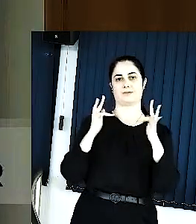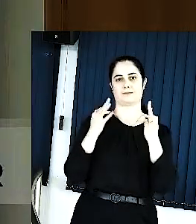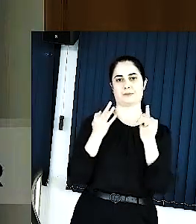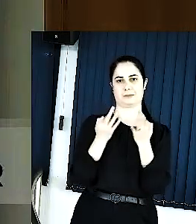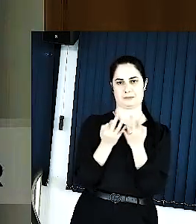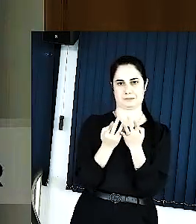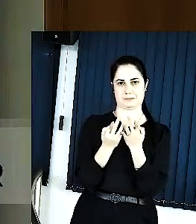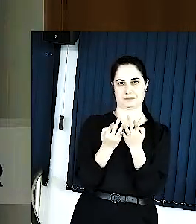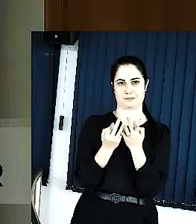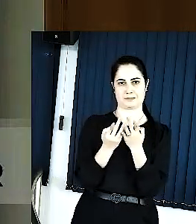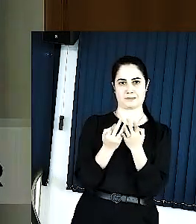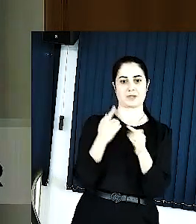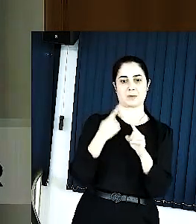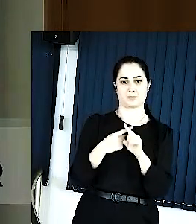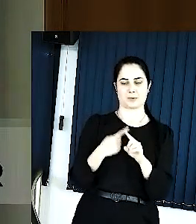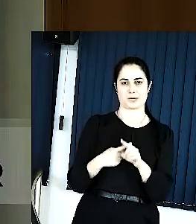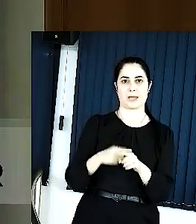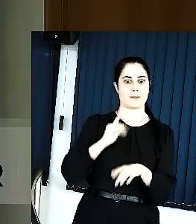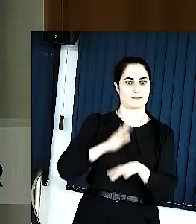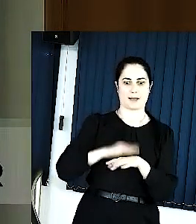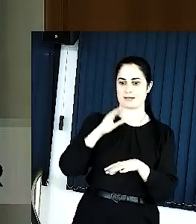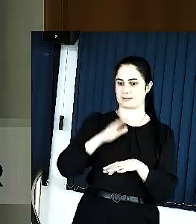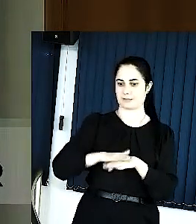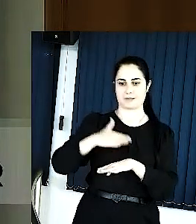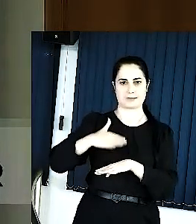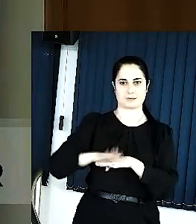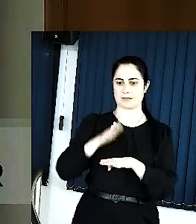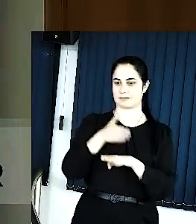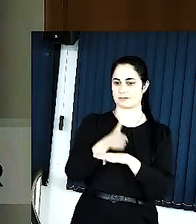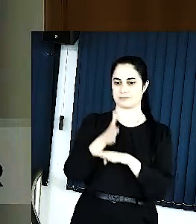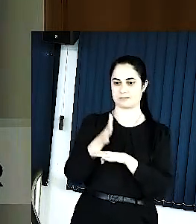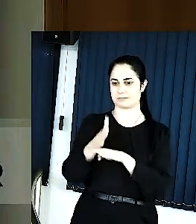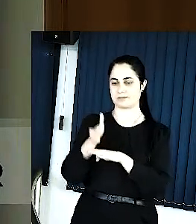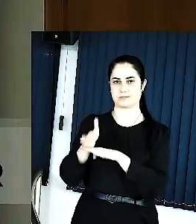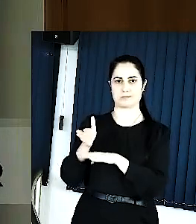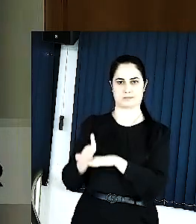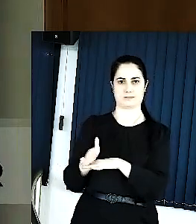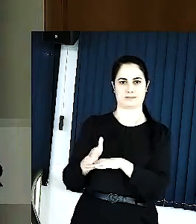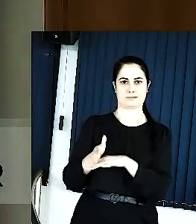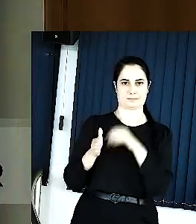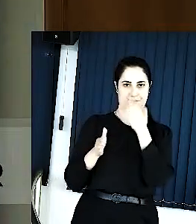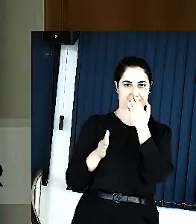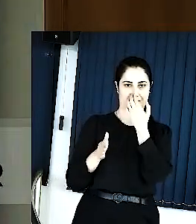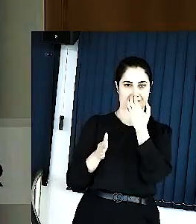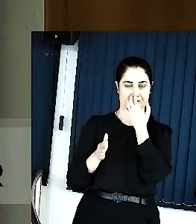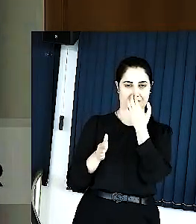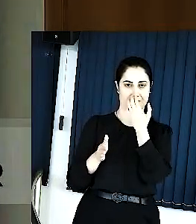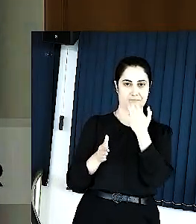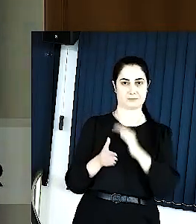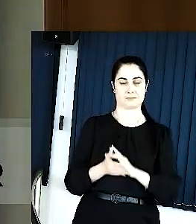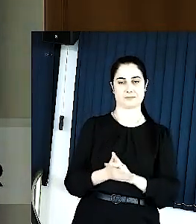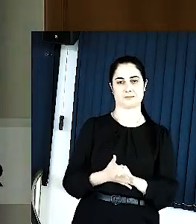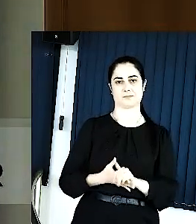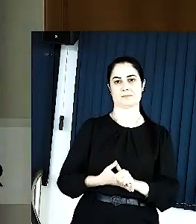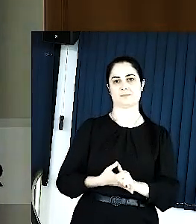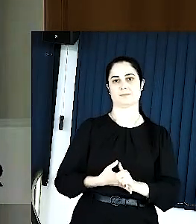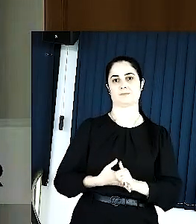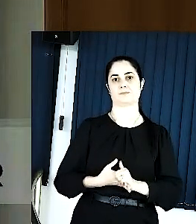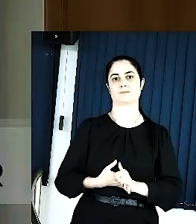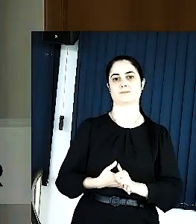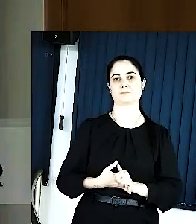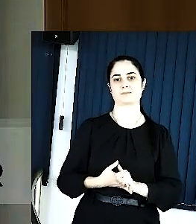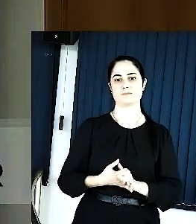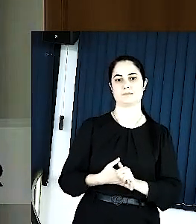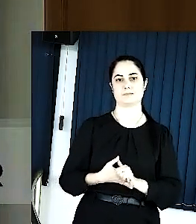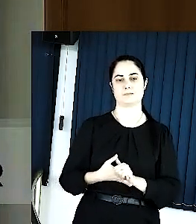família, porque vai ter que ficar correndo mais e mais e mais tempo em terapia.